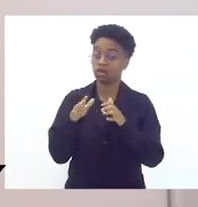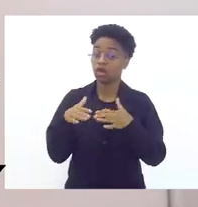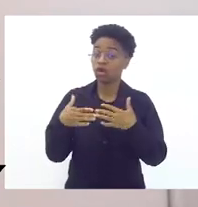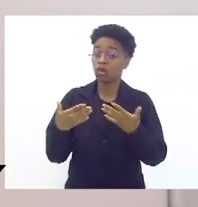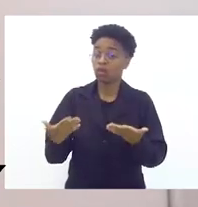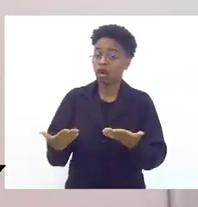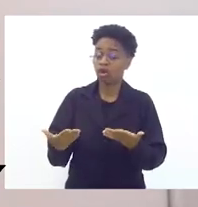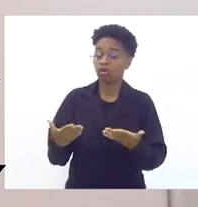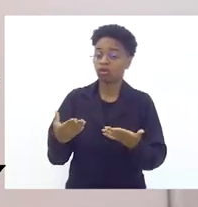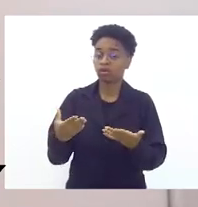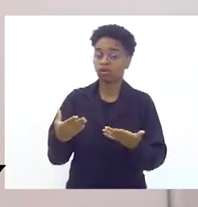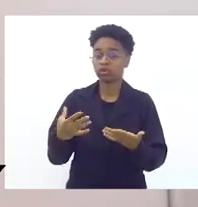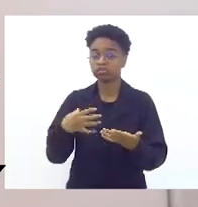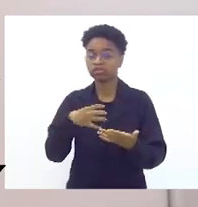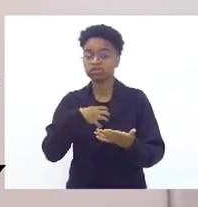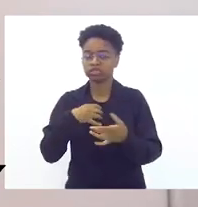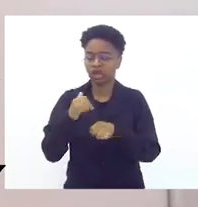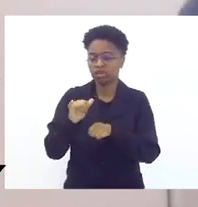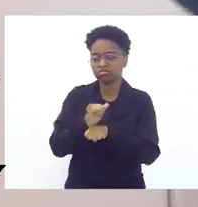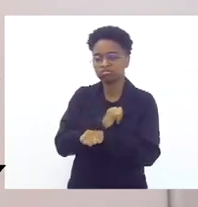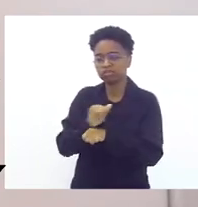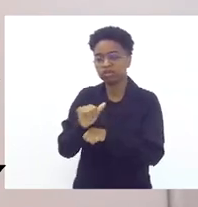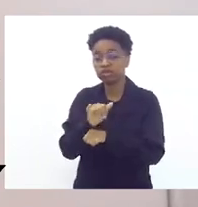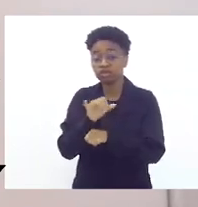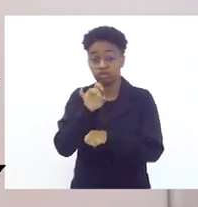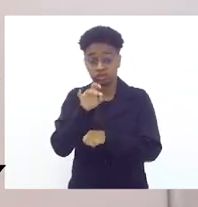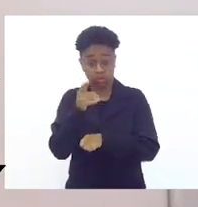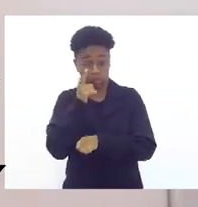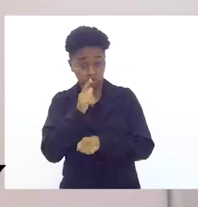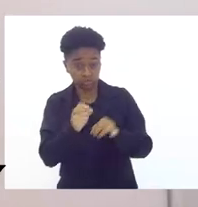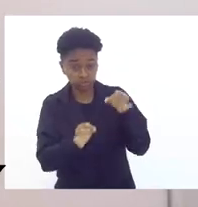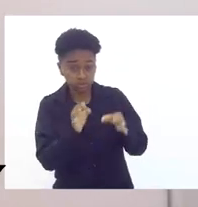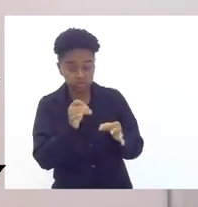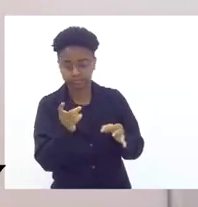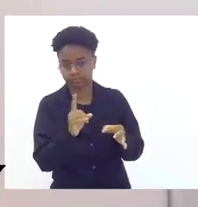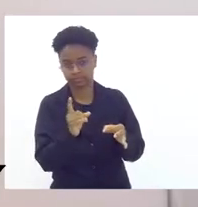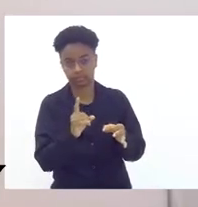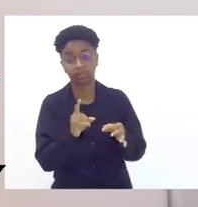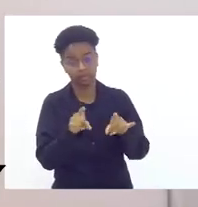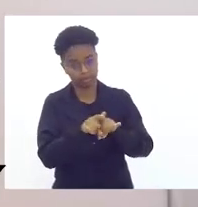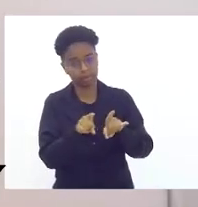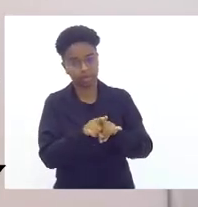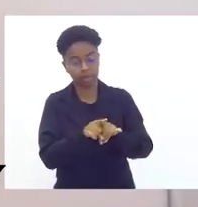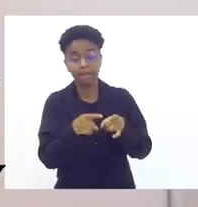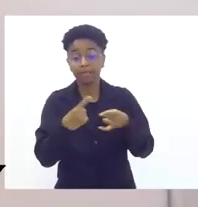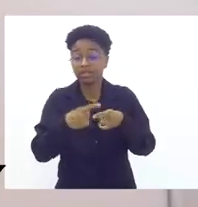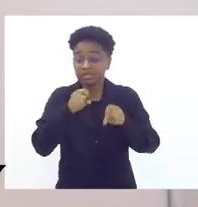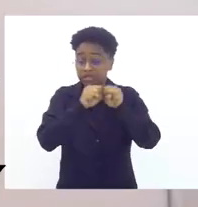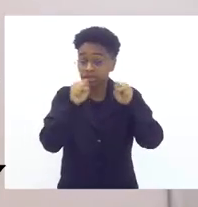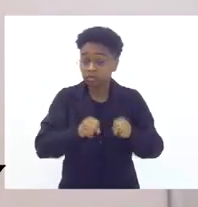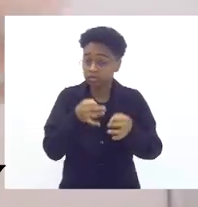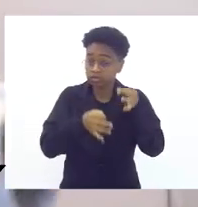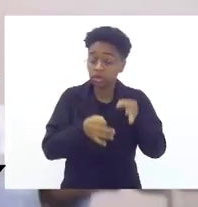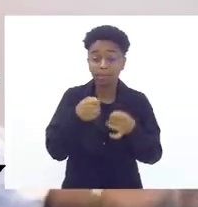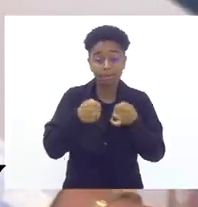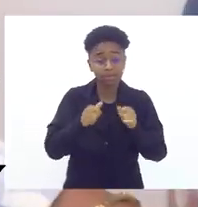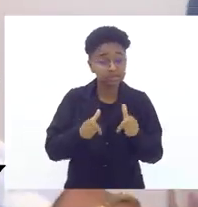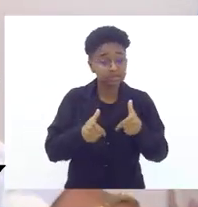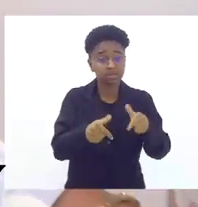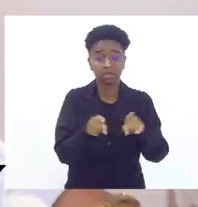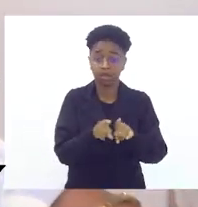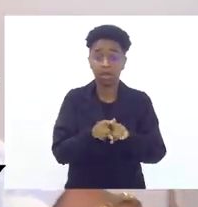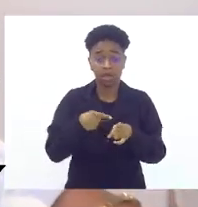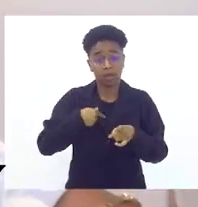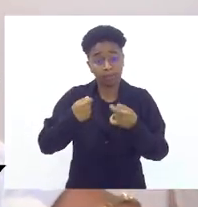as maneiras não só de garantir justiça e aí o sistema de justiça ele precisa se ocupar porque eu quero também